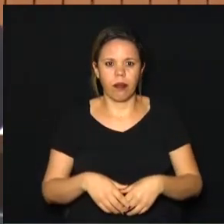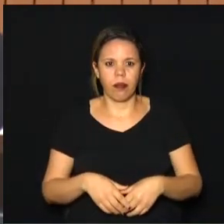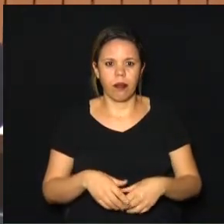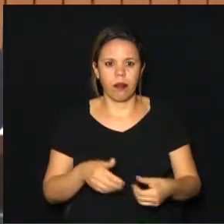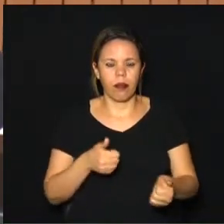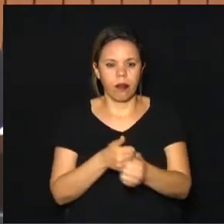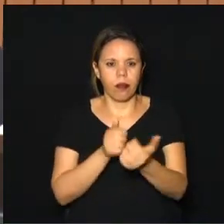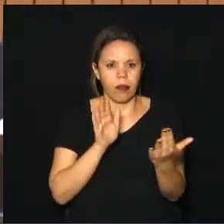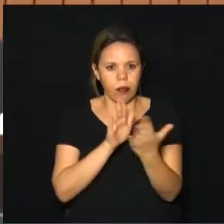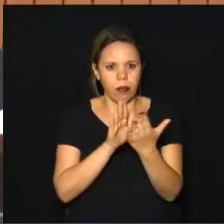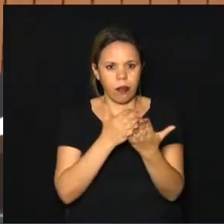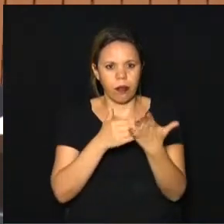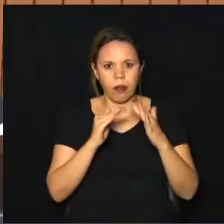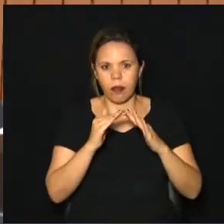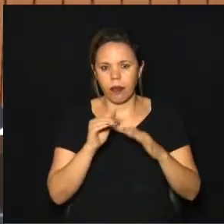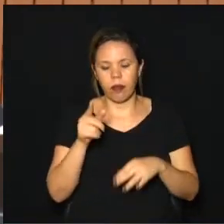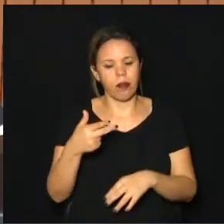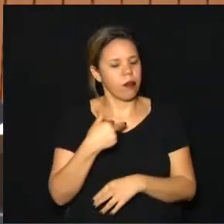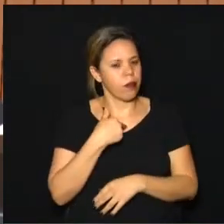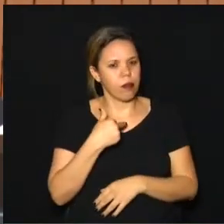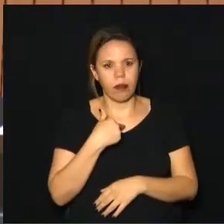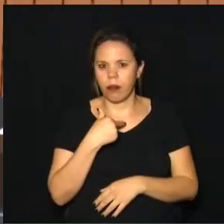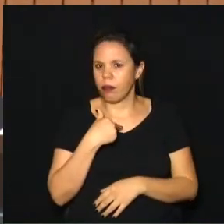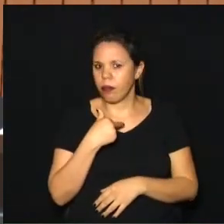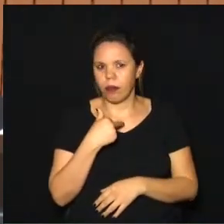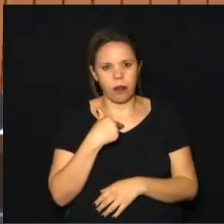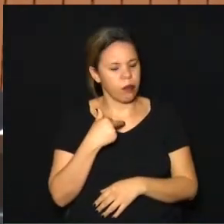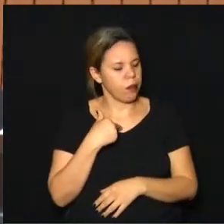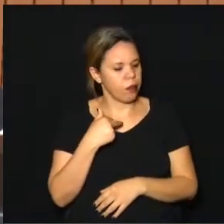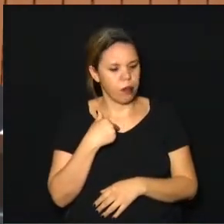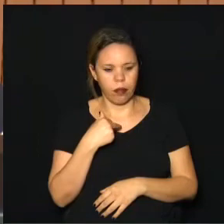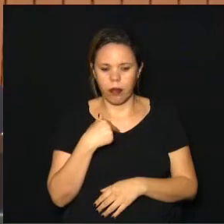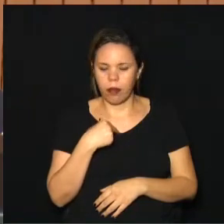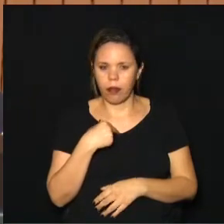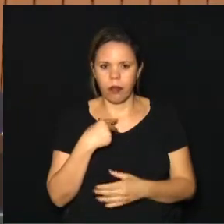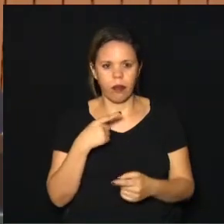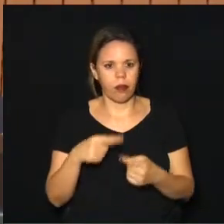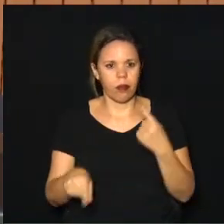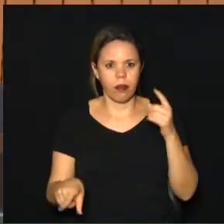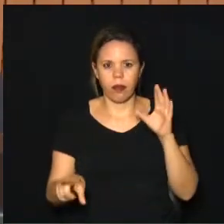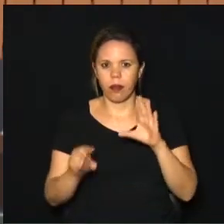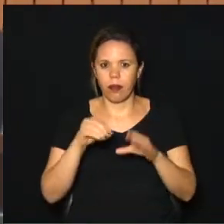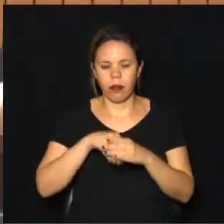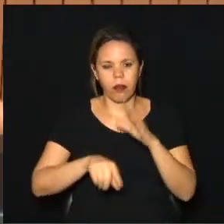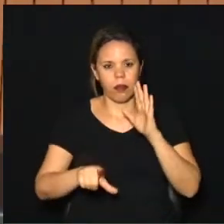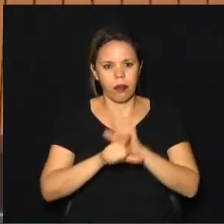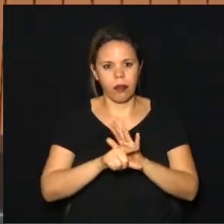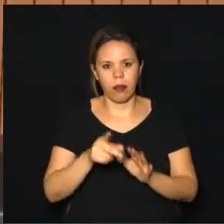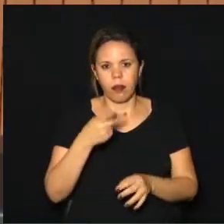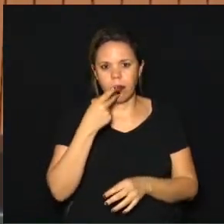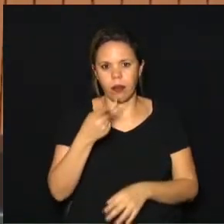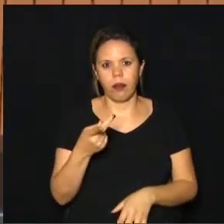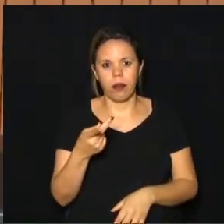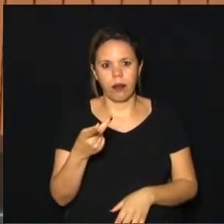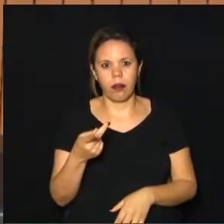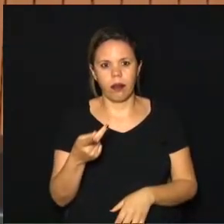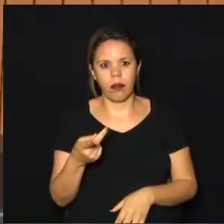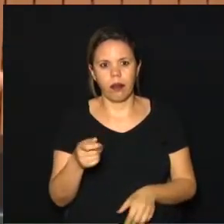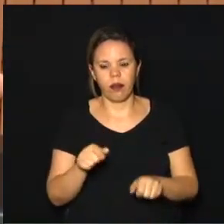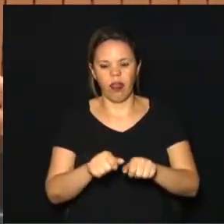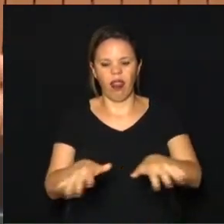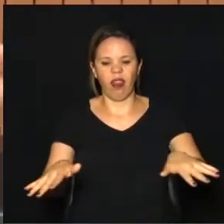escola, não é verdade? Isso não pode, pessoal. Isso é uma conduta vedada. Isso é o que a lei chama de derrame,